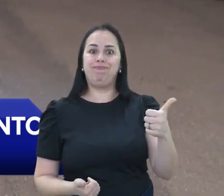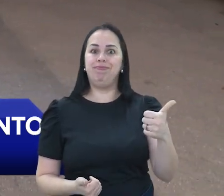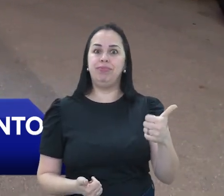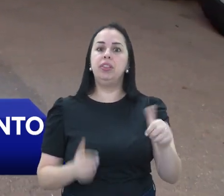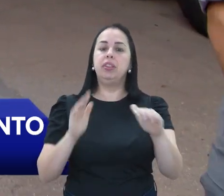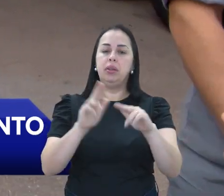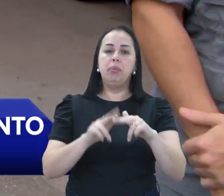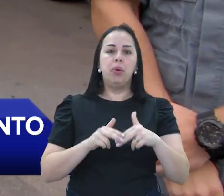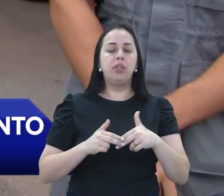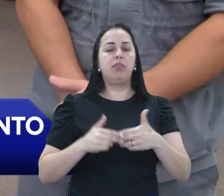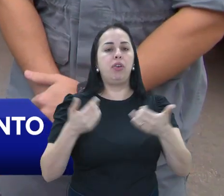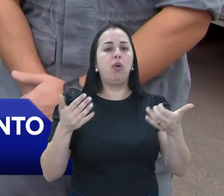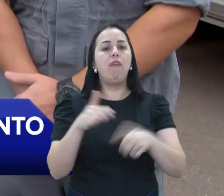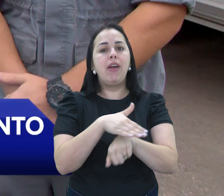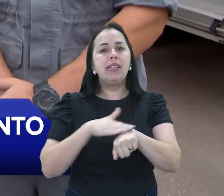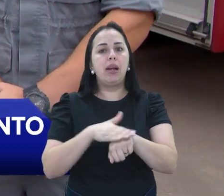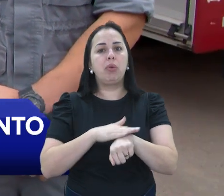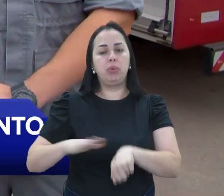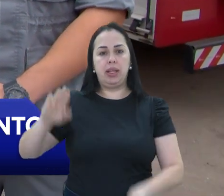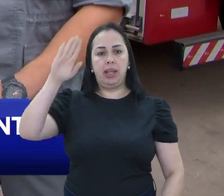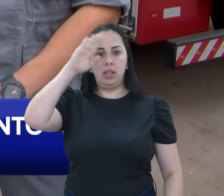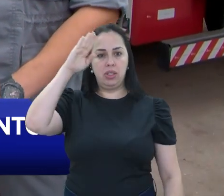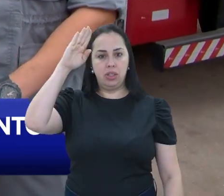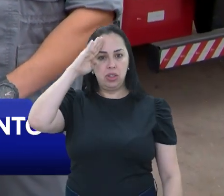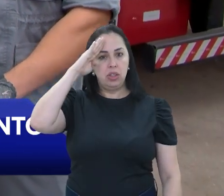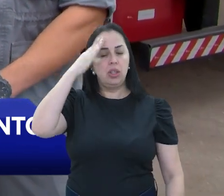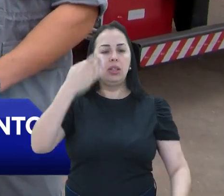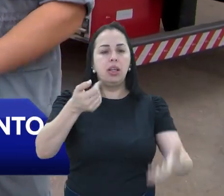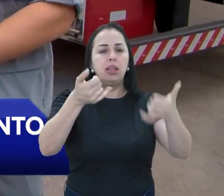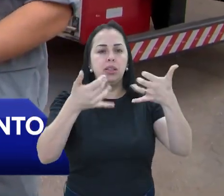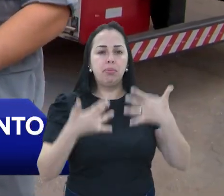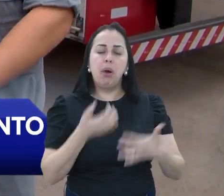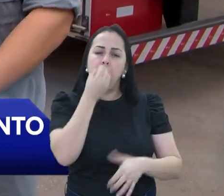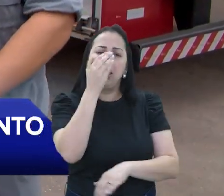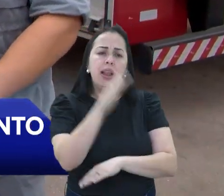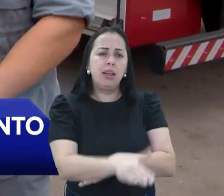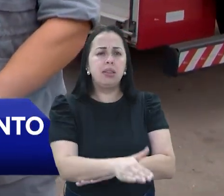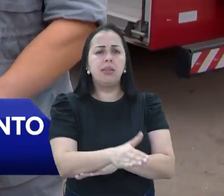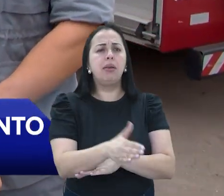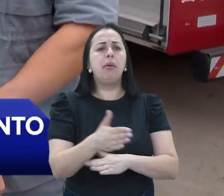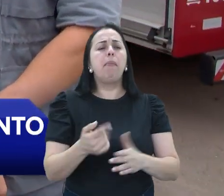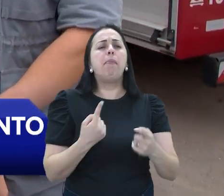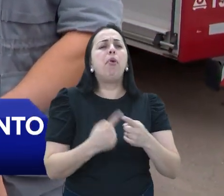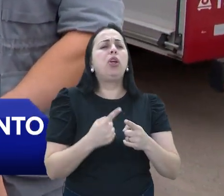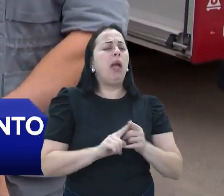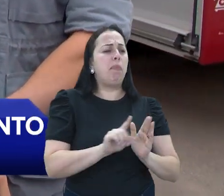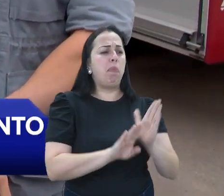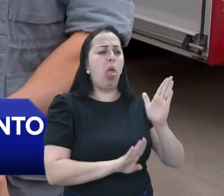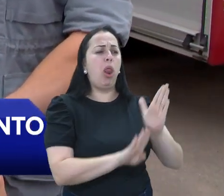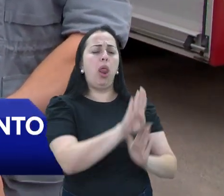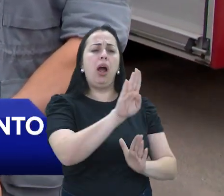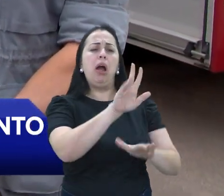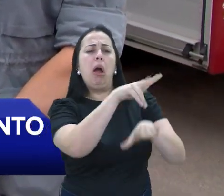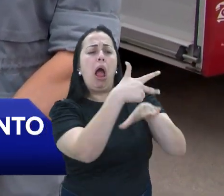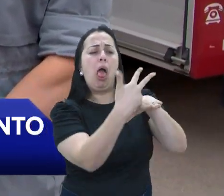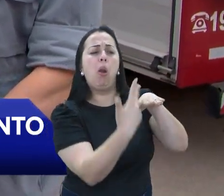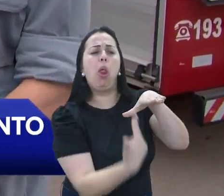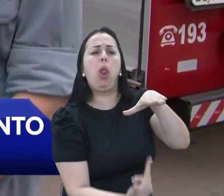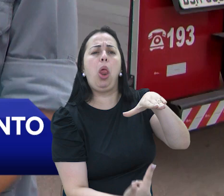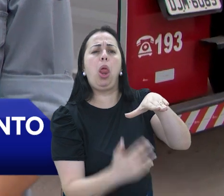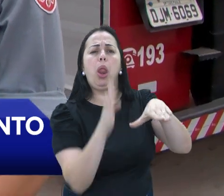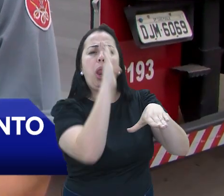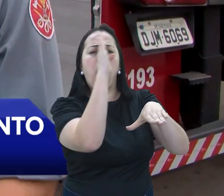Sobre o assunto, vamos falar com o Tenente Capio, que vai passar algumas orientações. Boa tarde, Tenente. O que se deve a esse aumento de casos de afogamentos aqui na